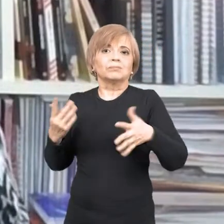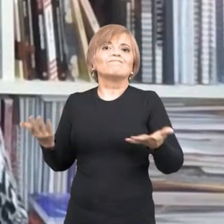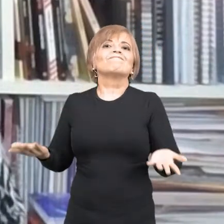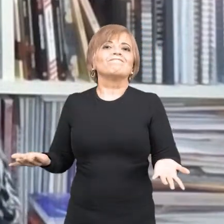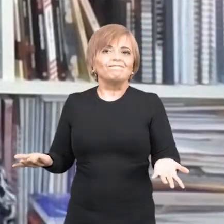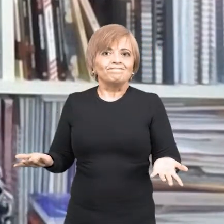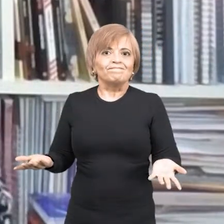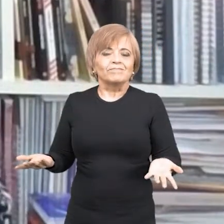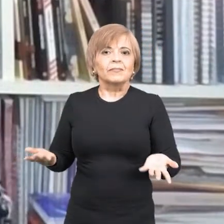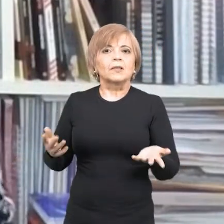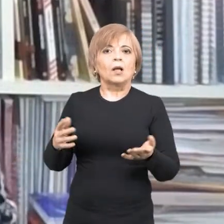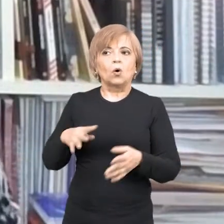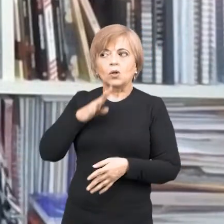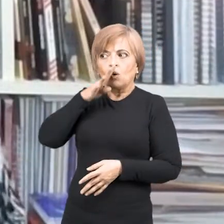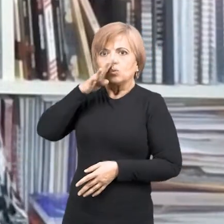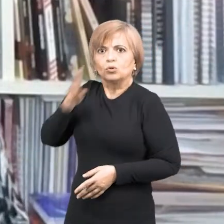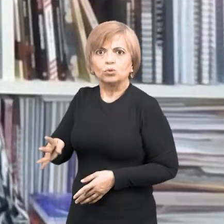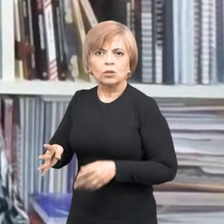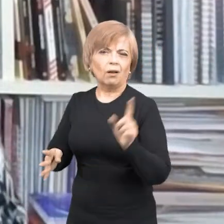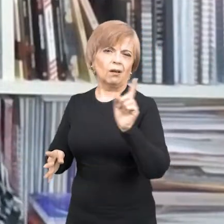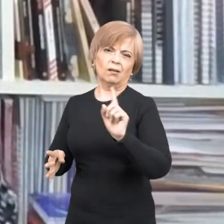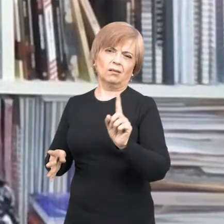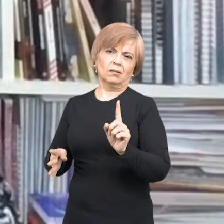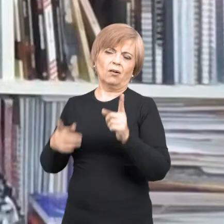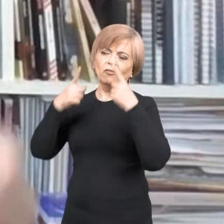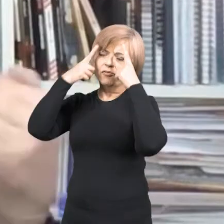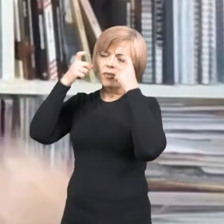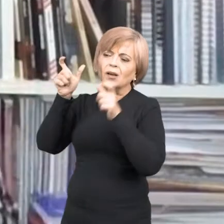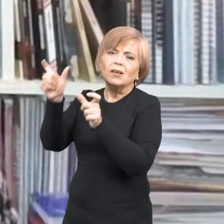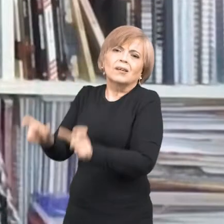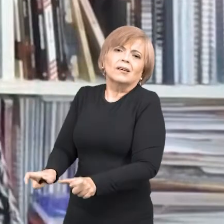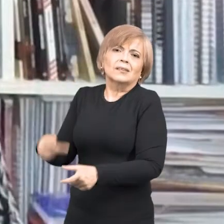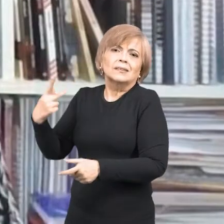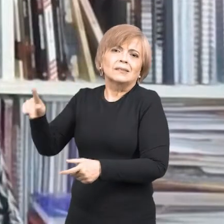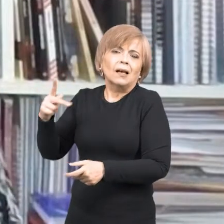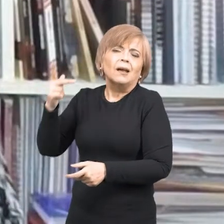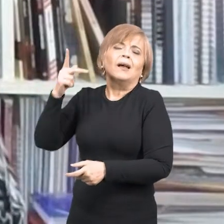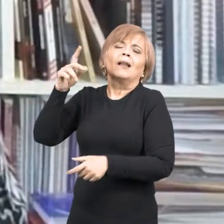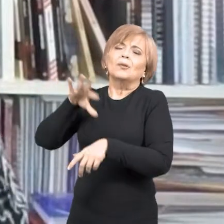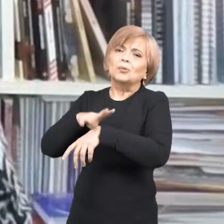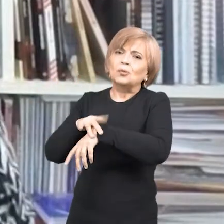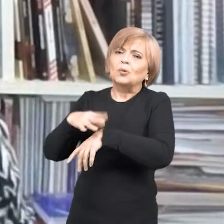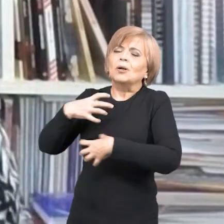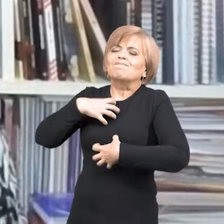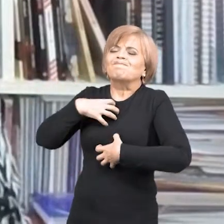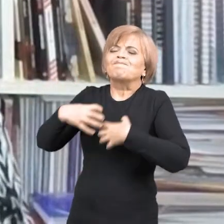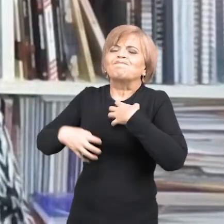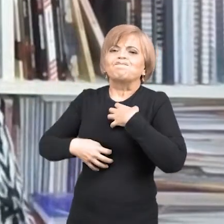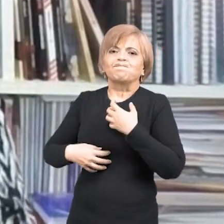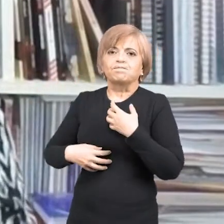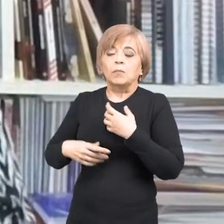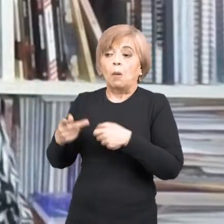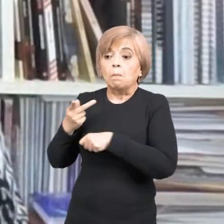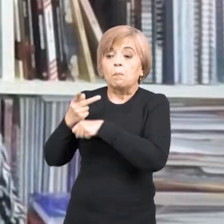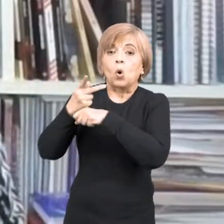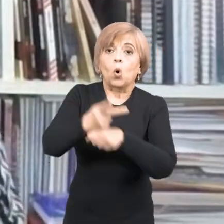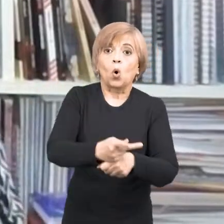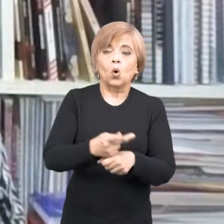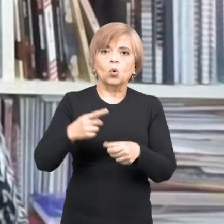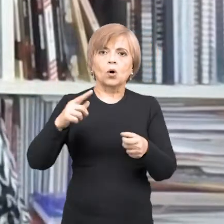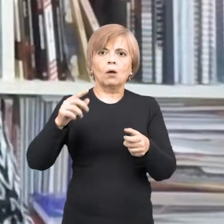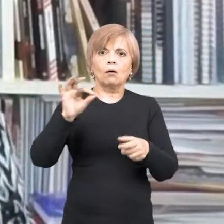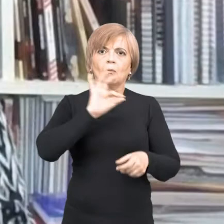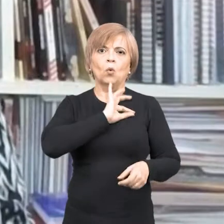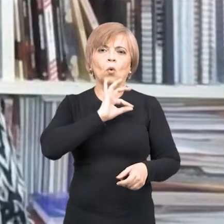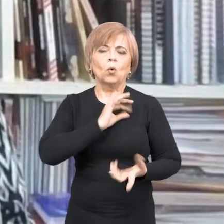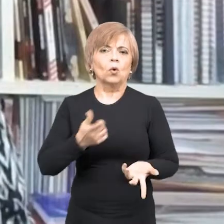de outra forma. Então, quando a gente fala não julgar a vítima, é não julgar o comportamento da vítima. Seja no procurar a justiça,